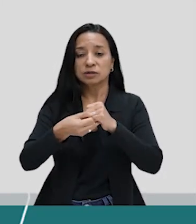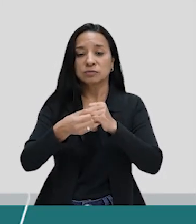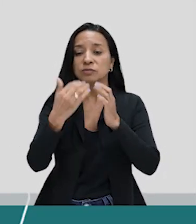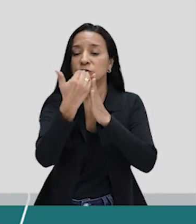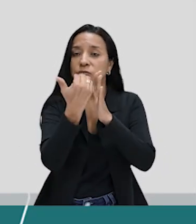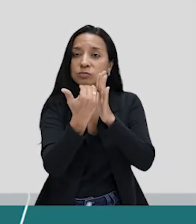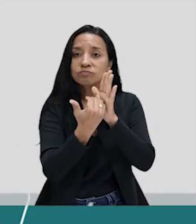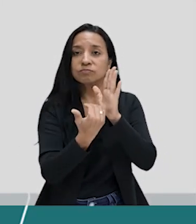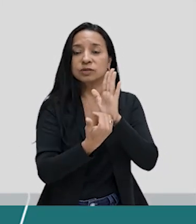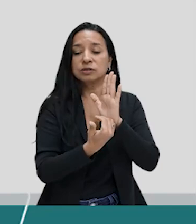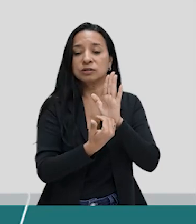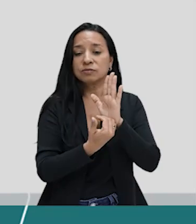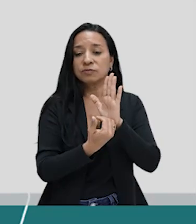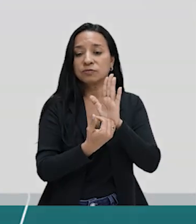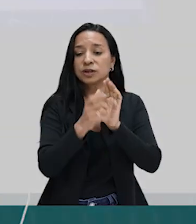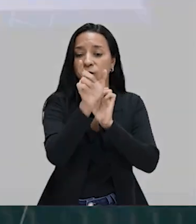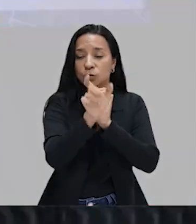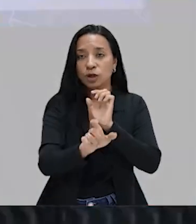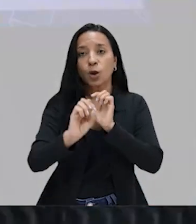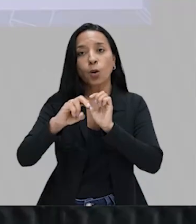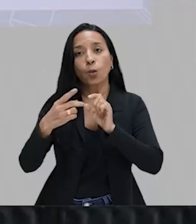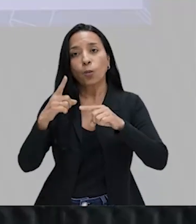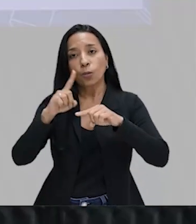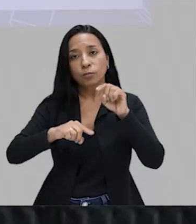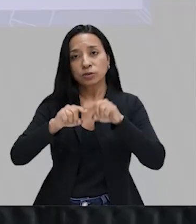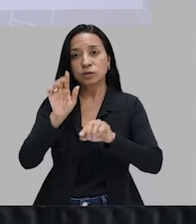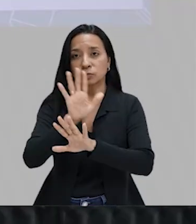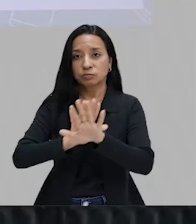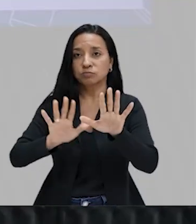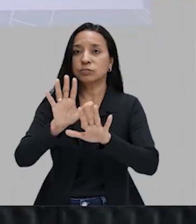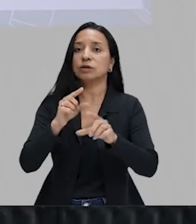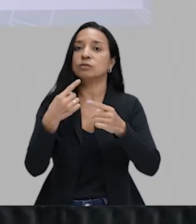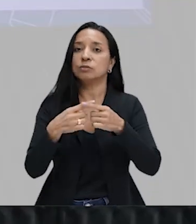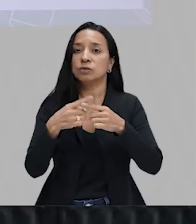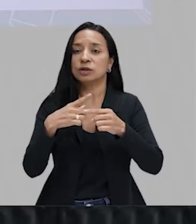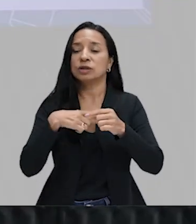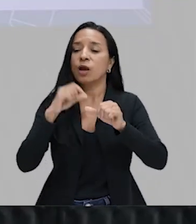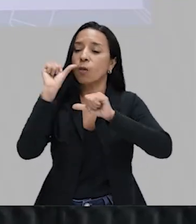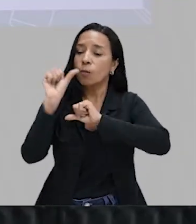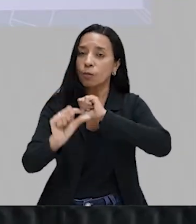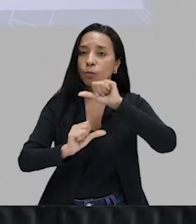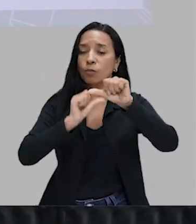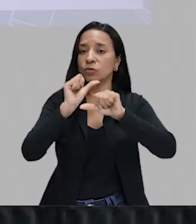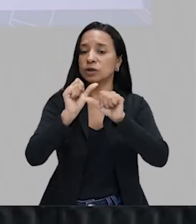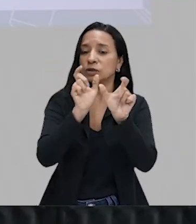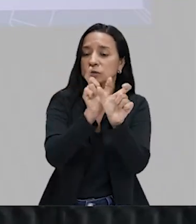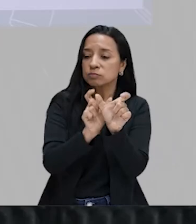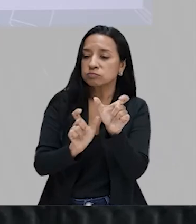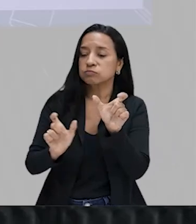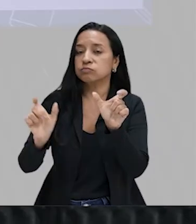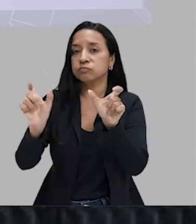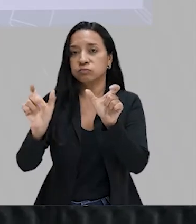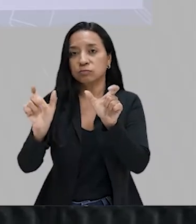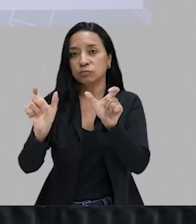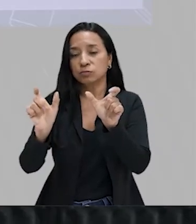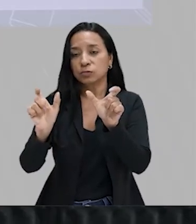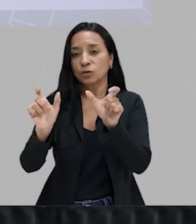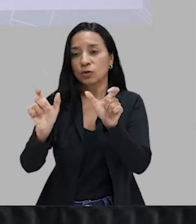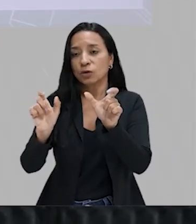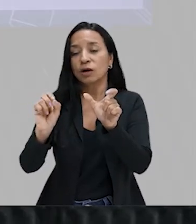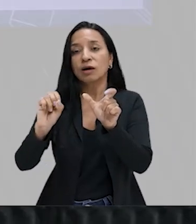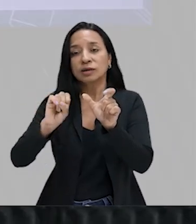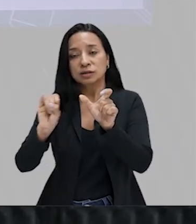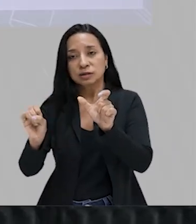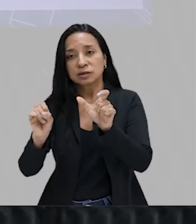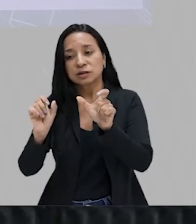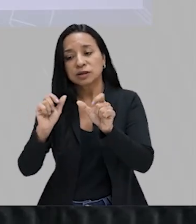um ser ou objeto. Então, cuidado, muito cuidado, porque pode ter uma mudança no posicionamento. Então, se eu mudo a